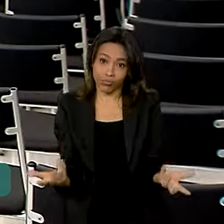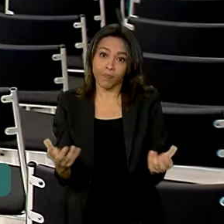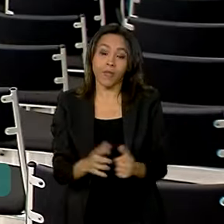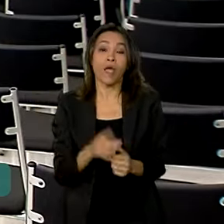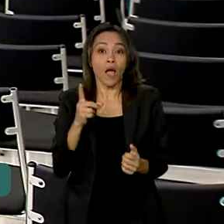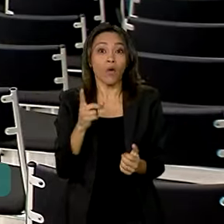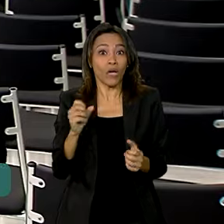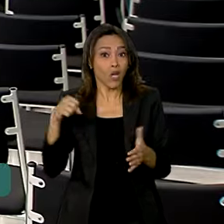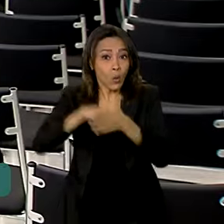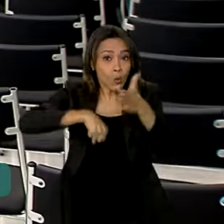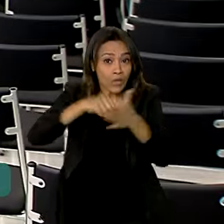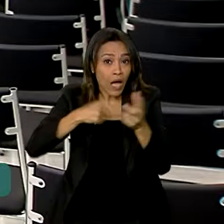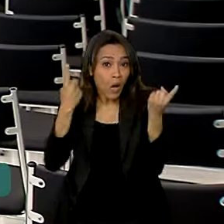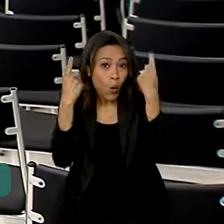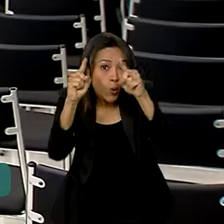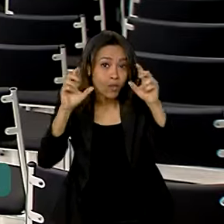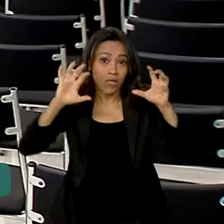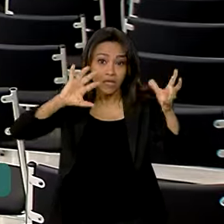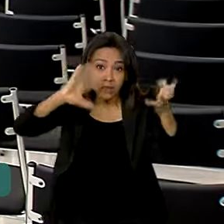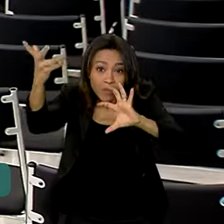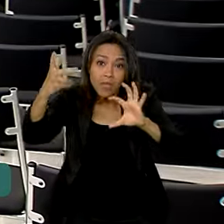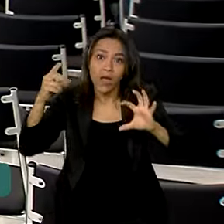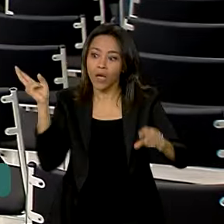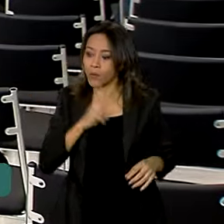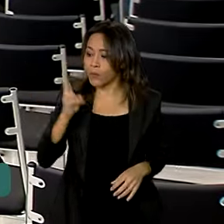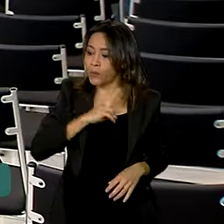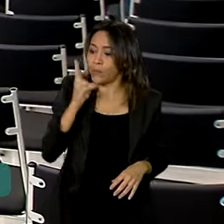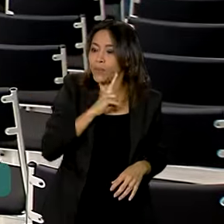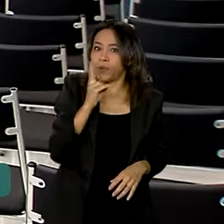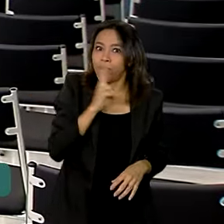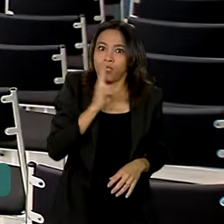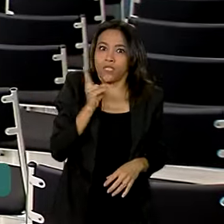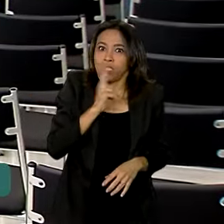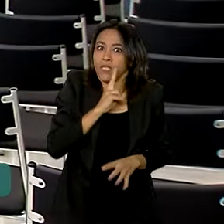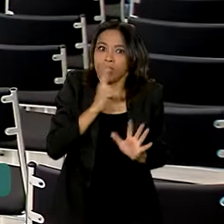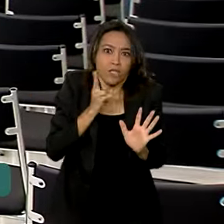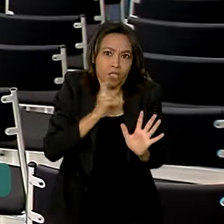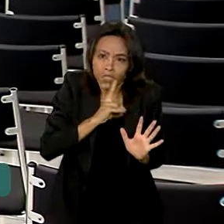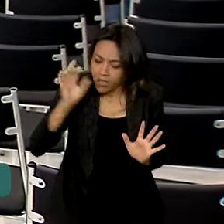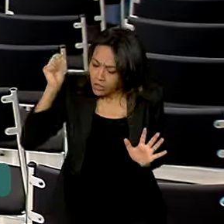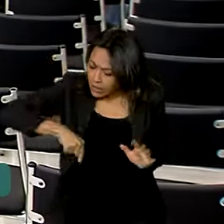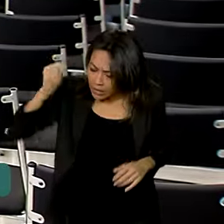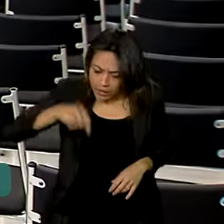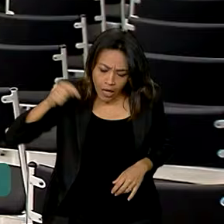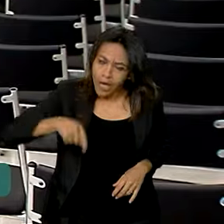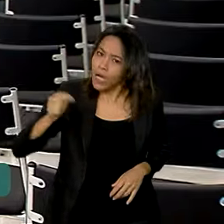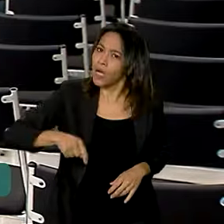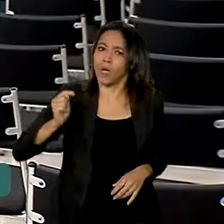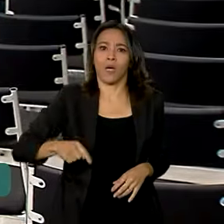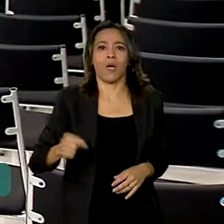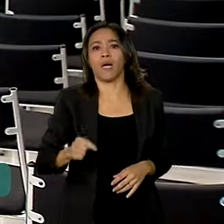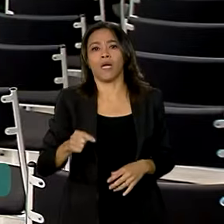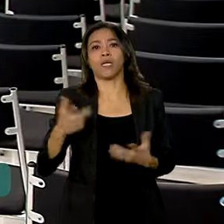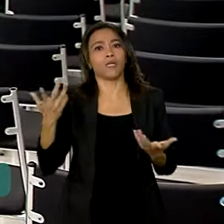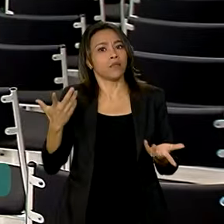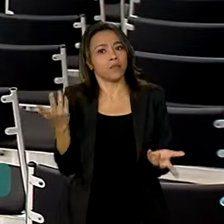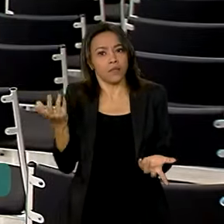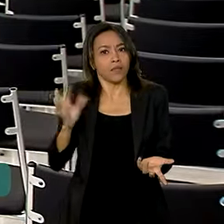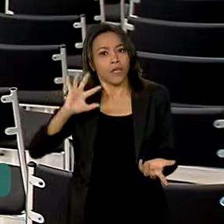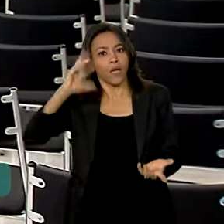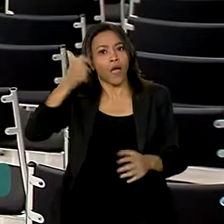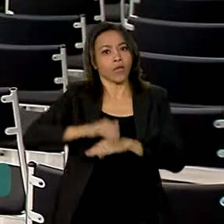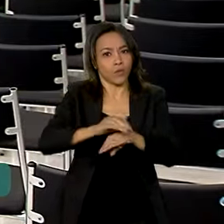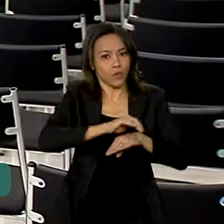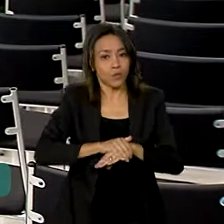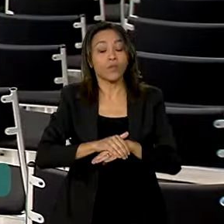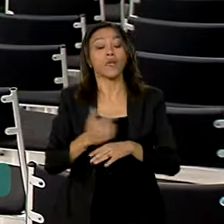a mudança do clima é urgente, não é mais uma questão de emergência, é uma questão urgente e exige ação imediata. Ela